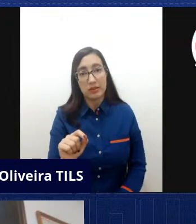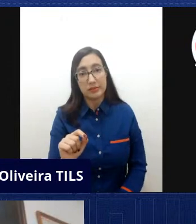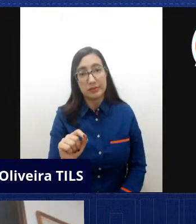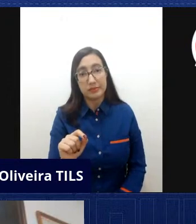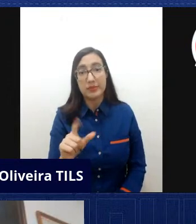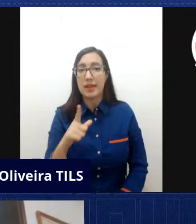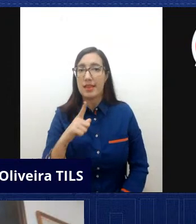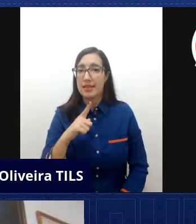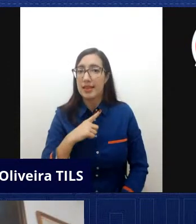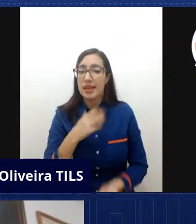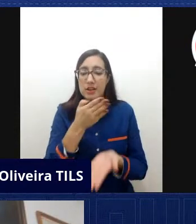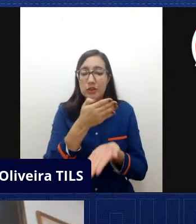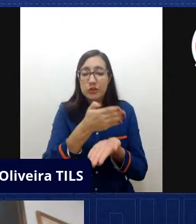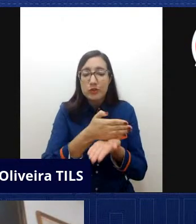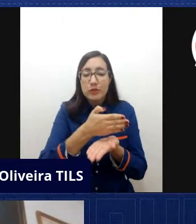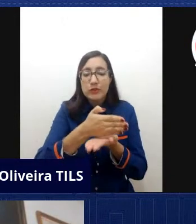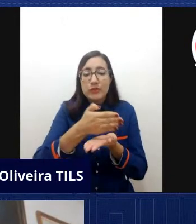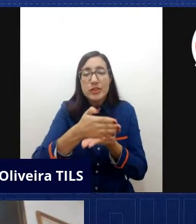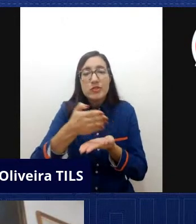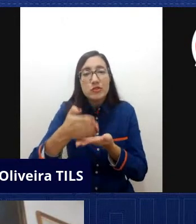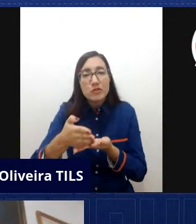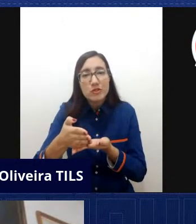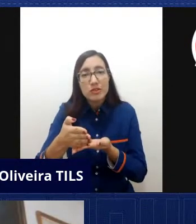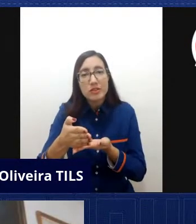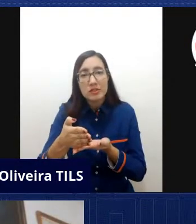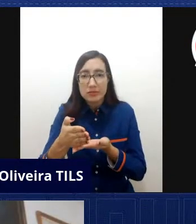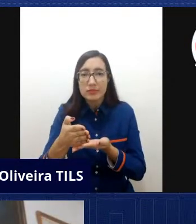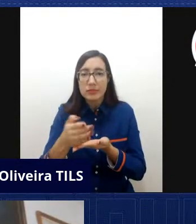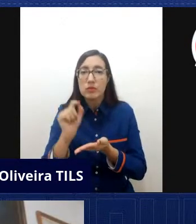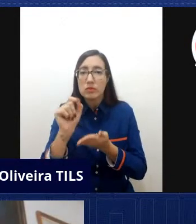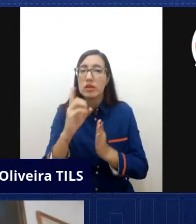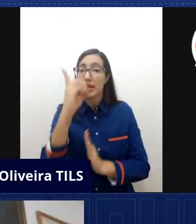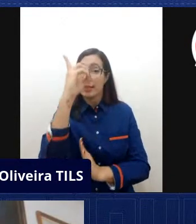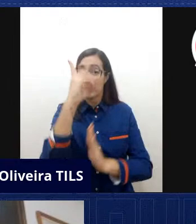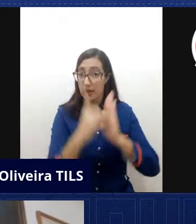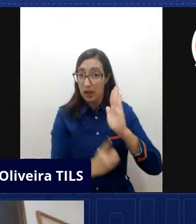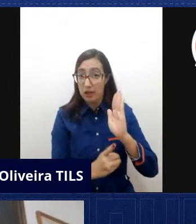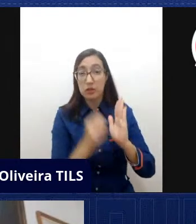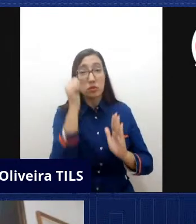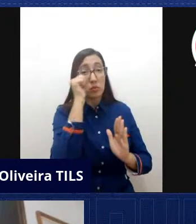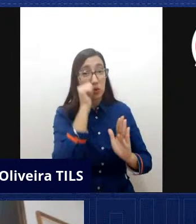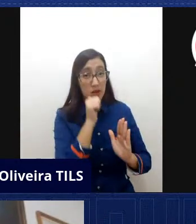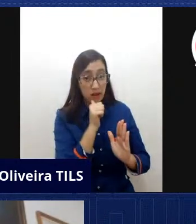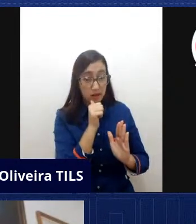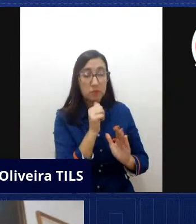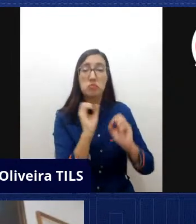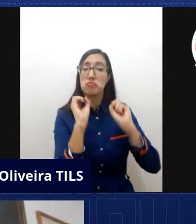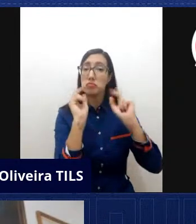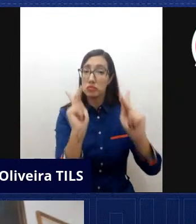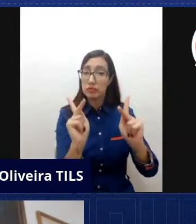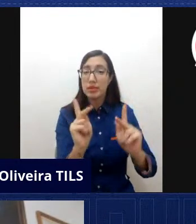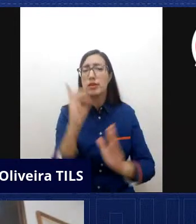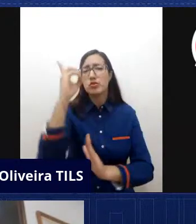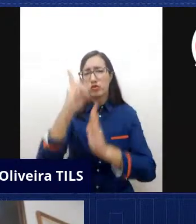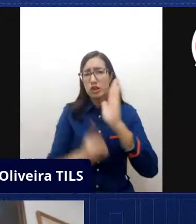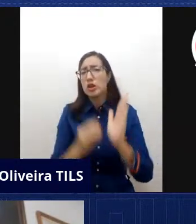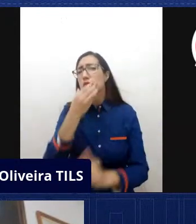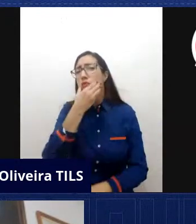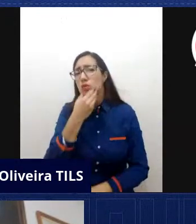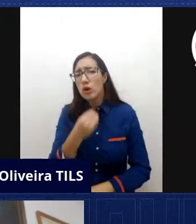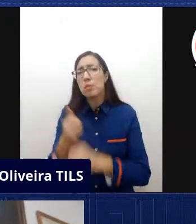campanha nasce, né? Direitos são para mulheres e homens e responsabilidades também, né? Esse foi o mote da